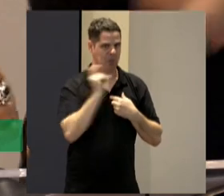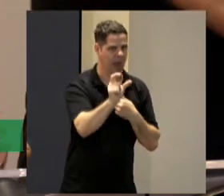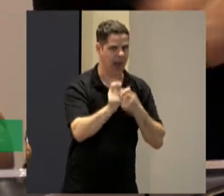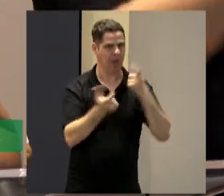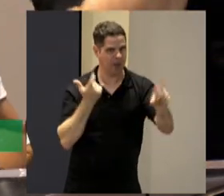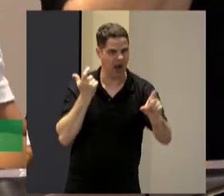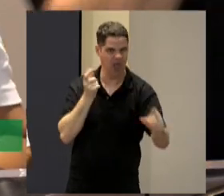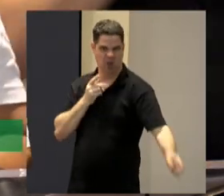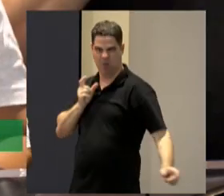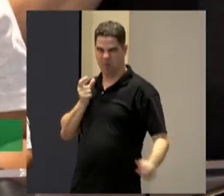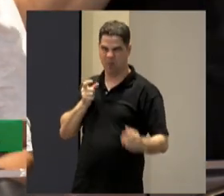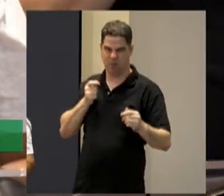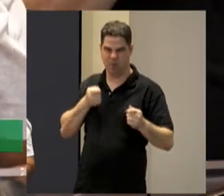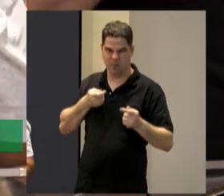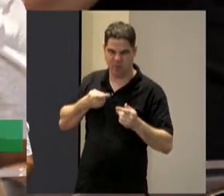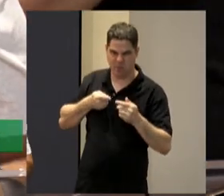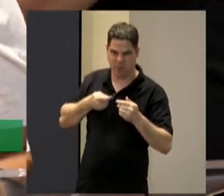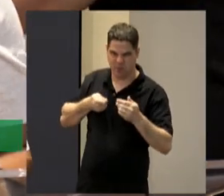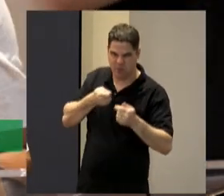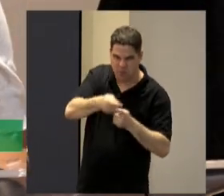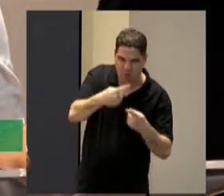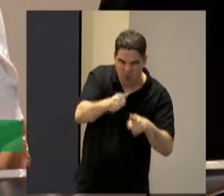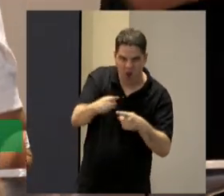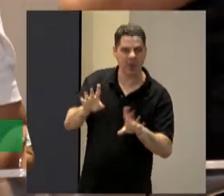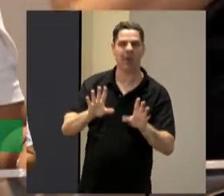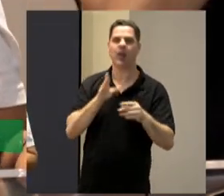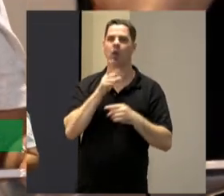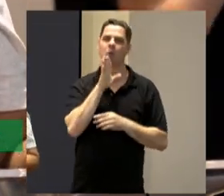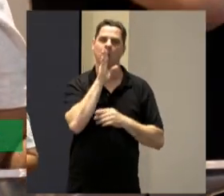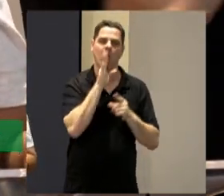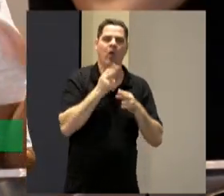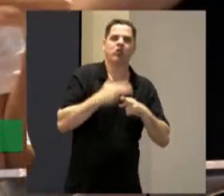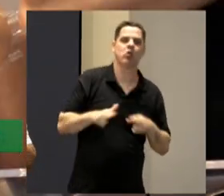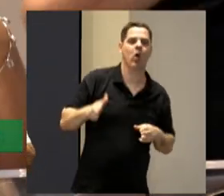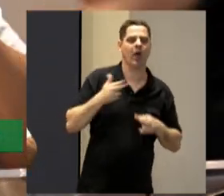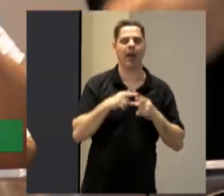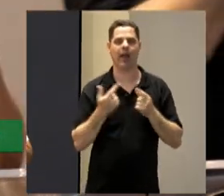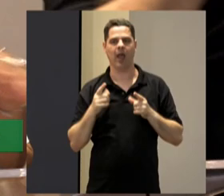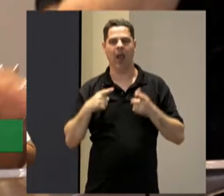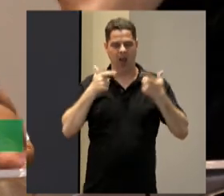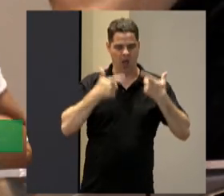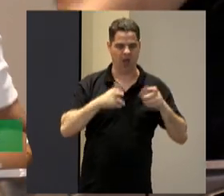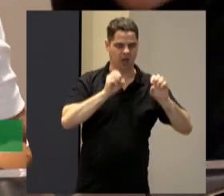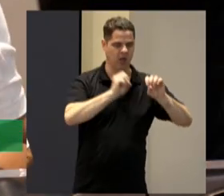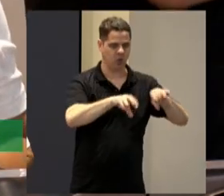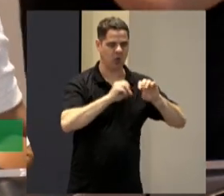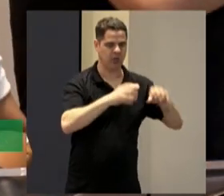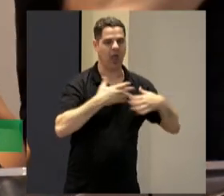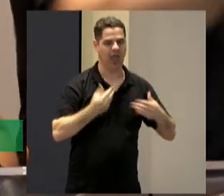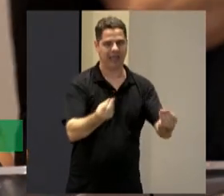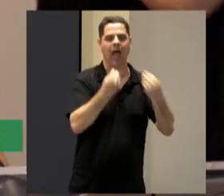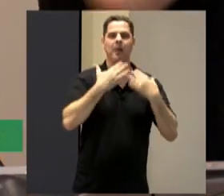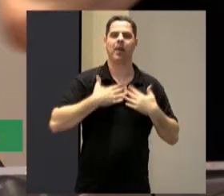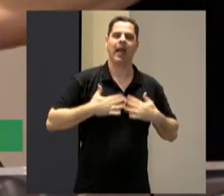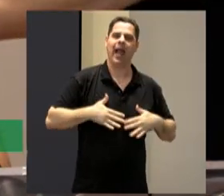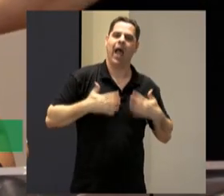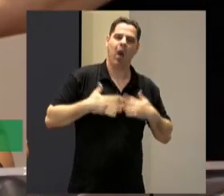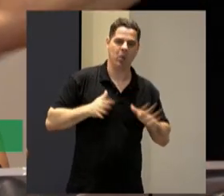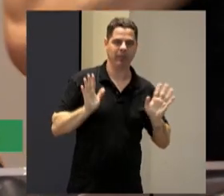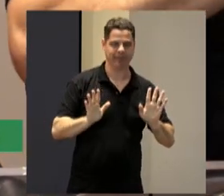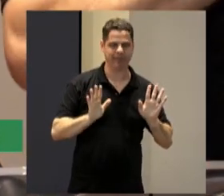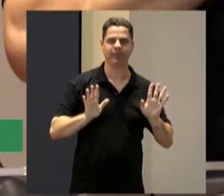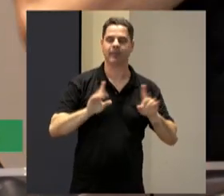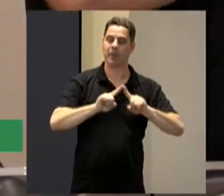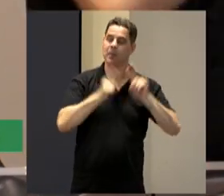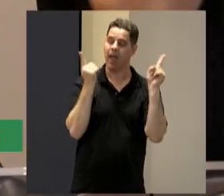né? Eu sou uma mulher densa. Mas, enfim, o lugar da educação é um lugar que me acalma muito. Então, eu quero dizer